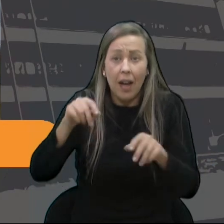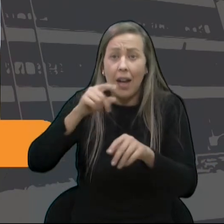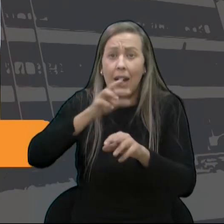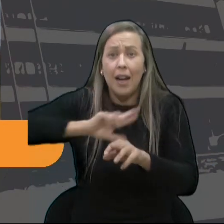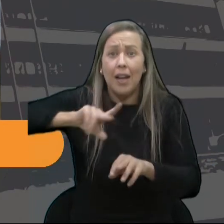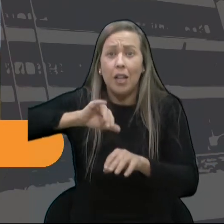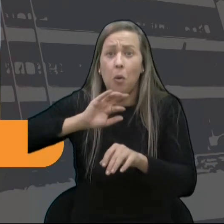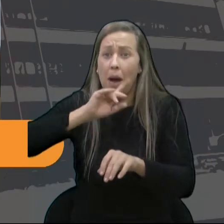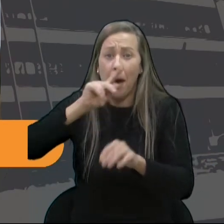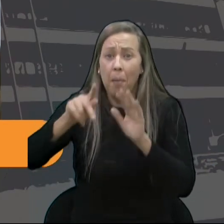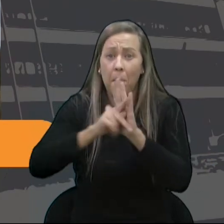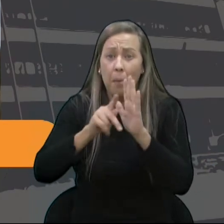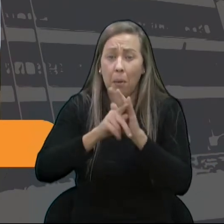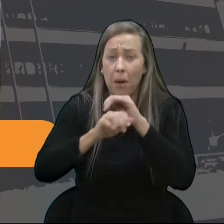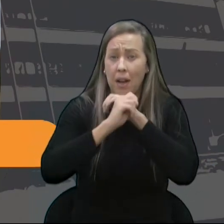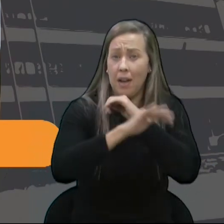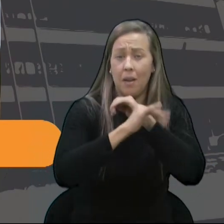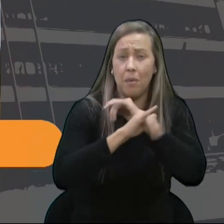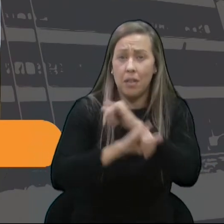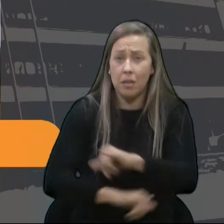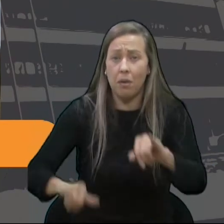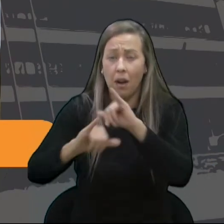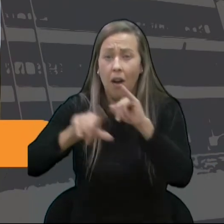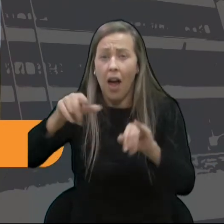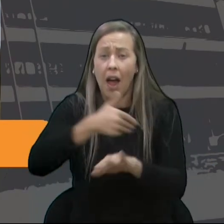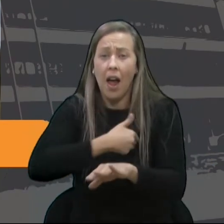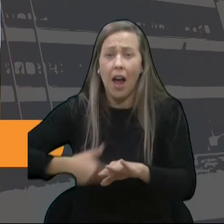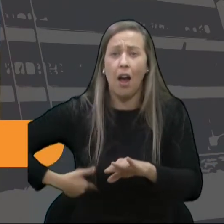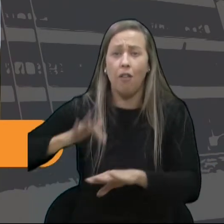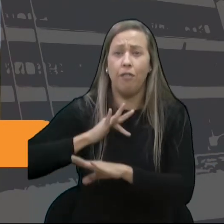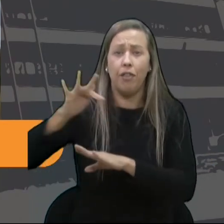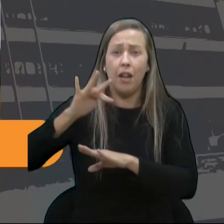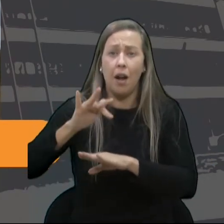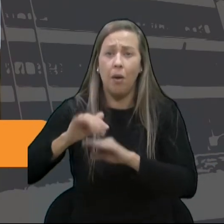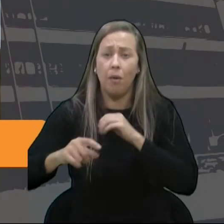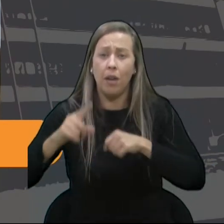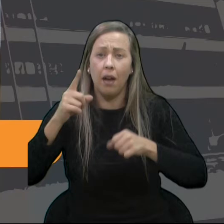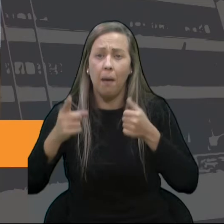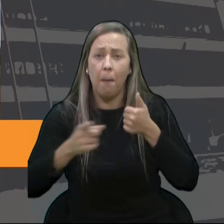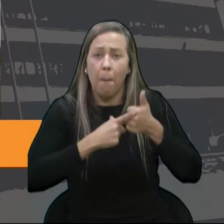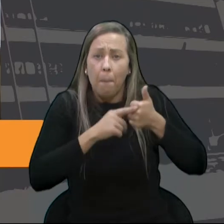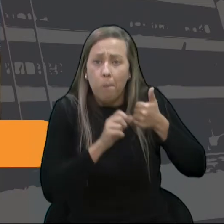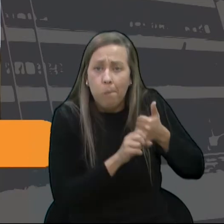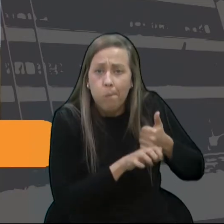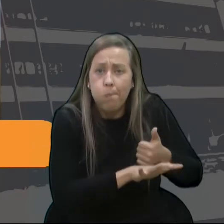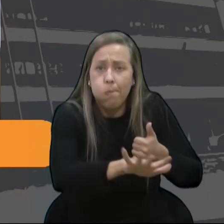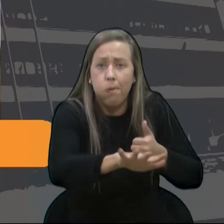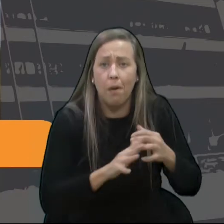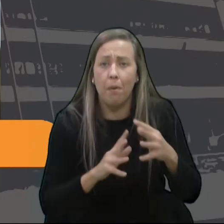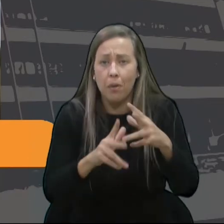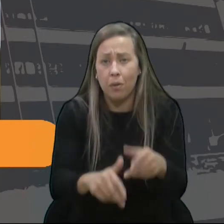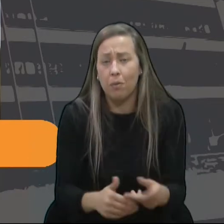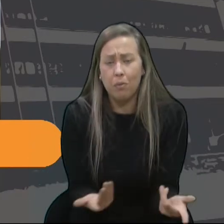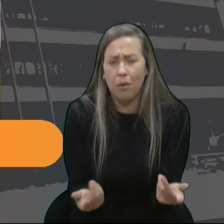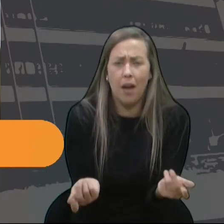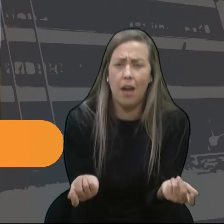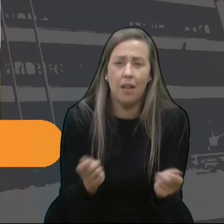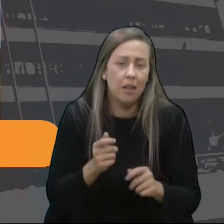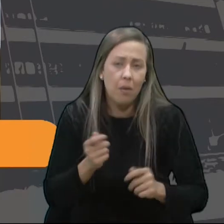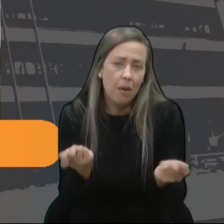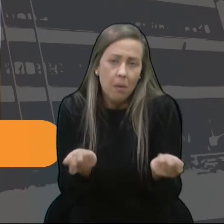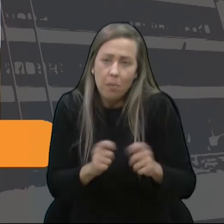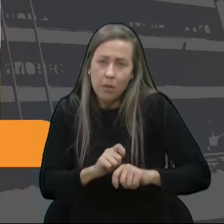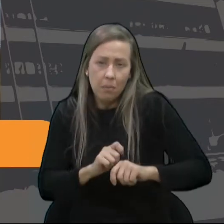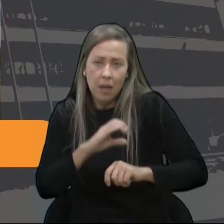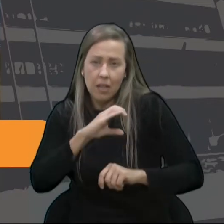né? A própria gestão federal, principalmente. Então, não vejo possibilidade de dizer que essa questão